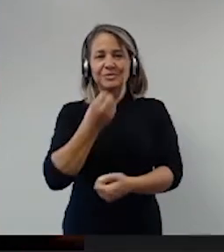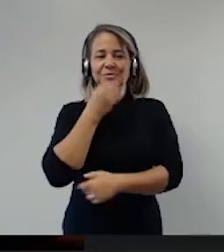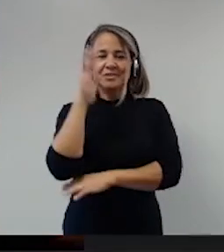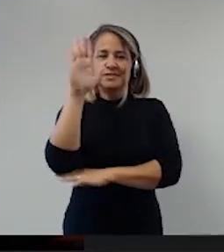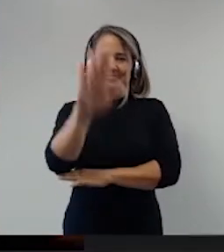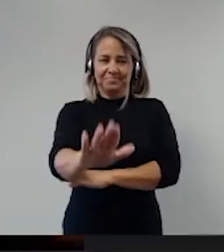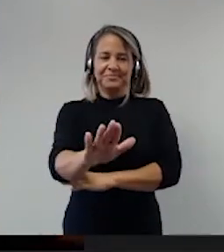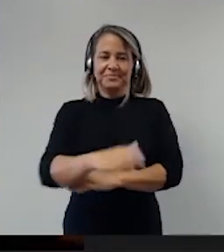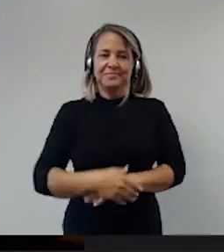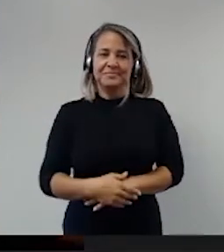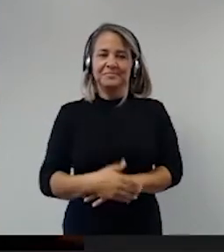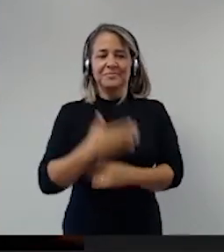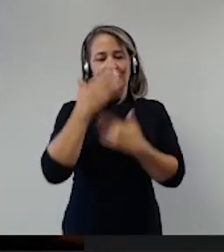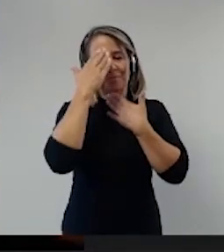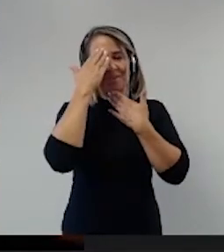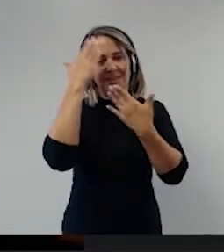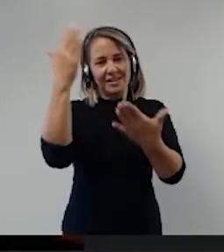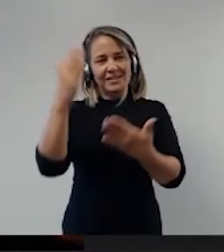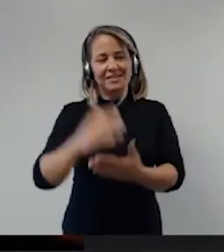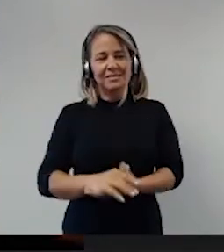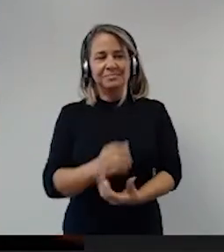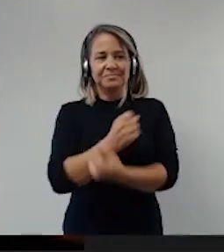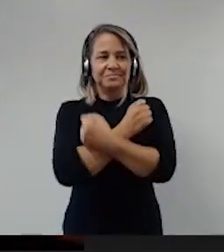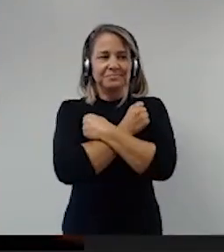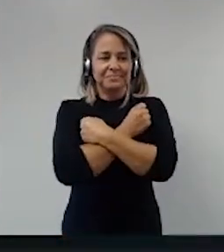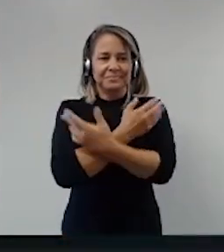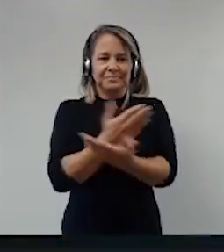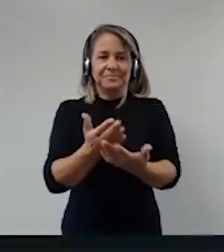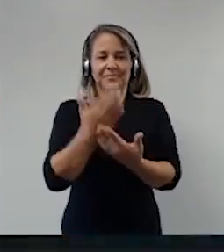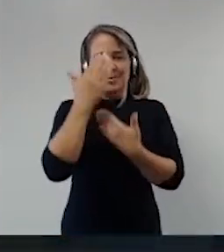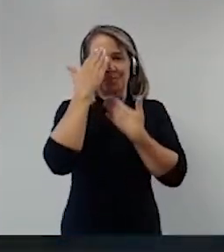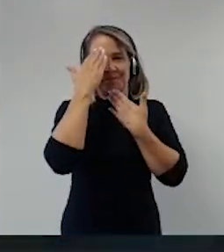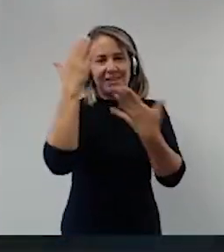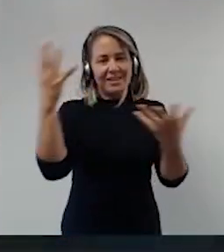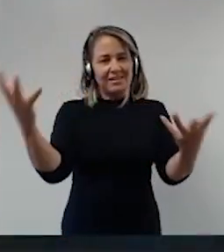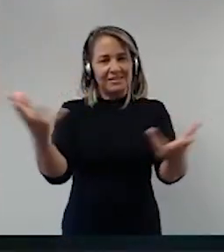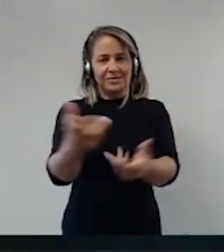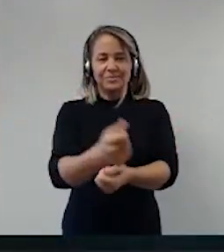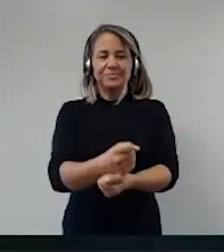Obrigado, Vinícius, grande abraço. Muito obrigada, um abração para vocês também.